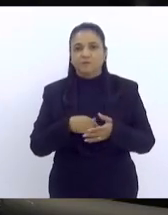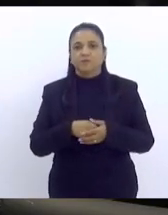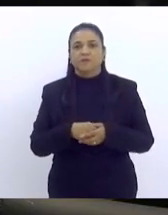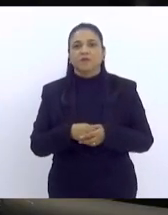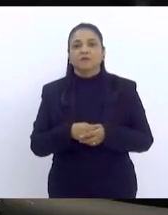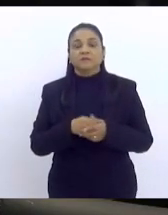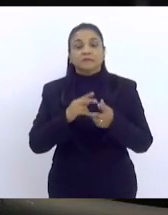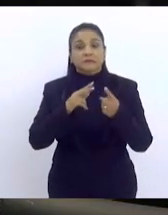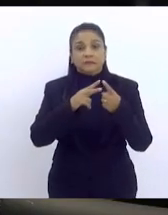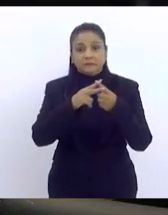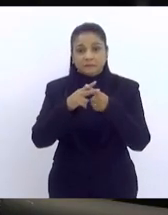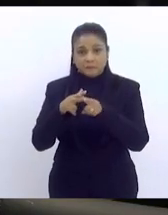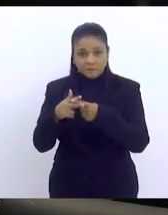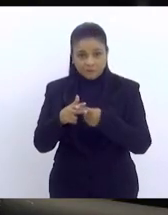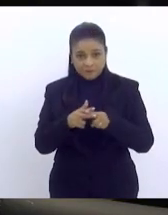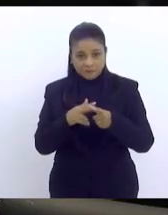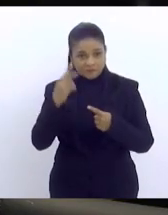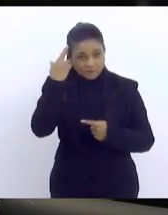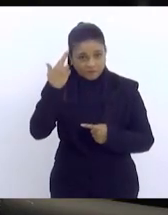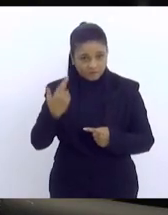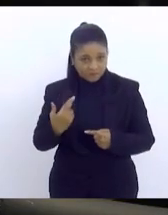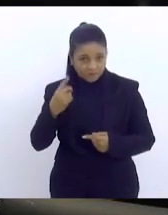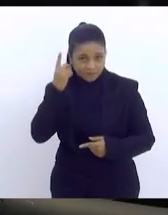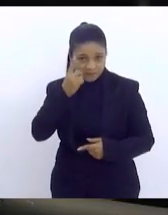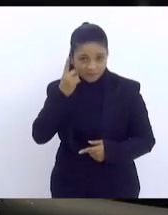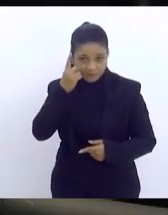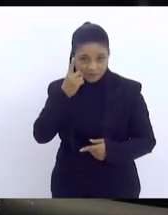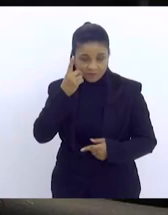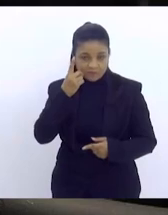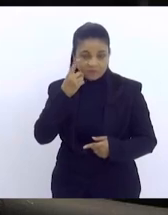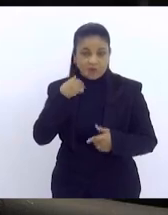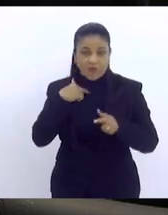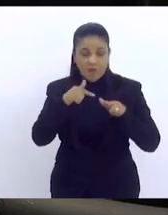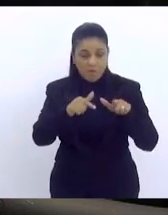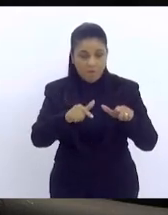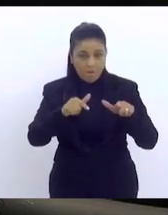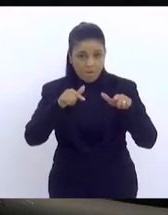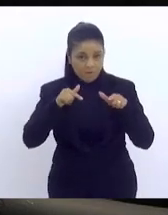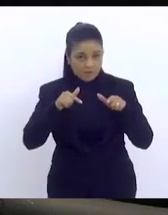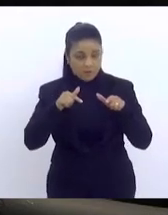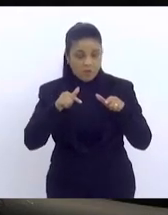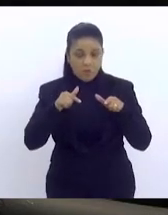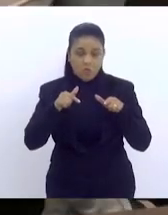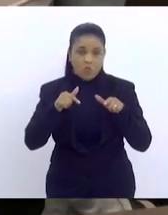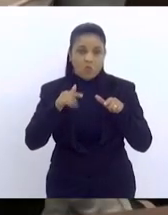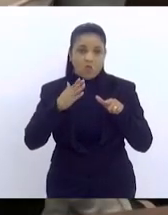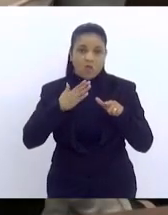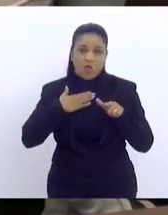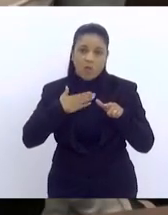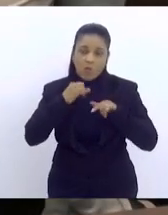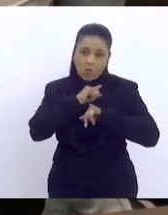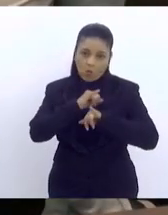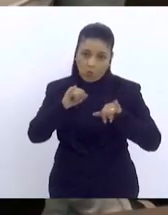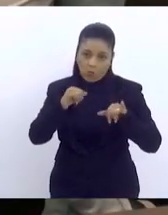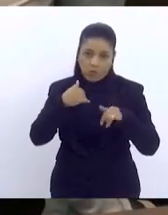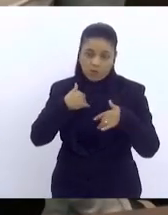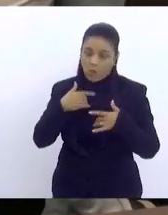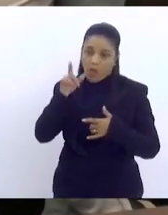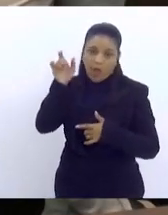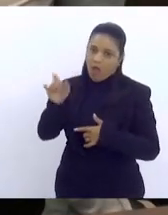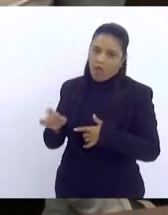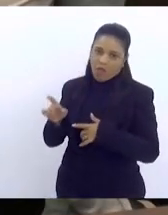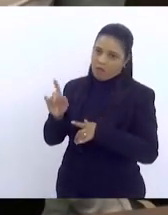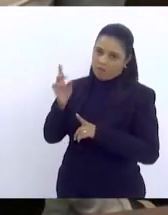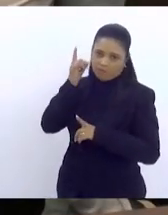retificar deputada Renata porque a menção que eu fiz não foi a ela Deputado Sérgio Fernandes